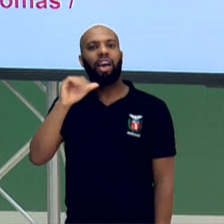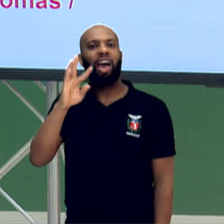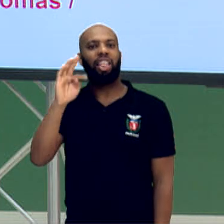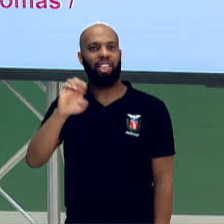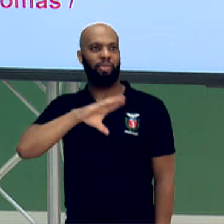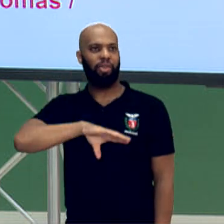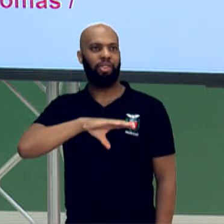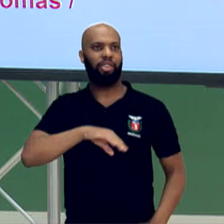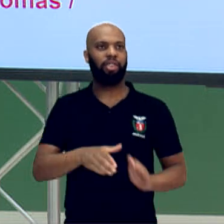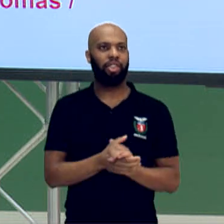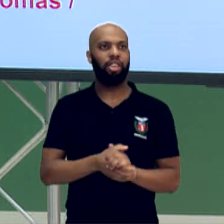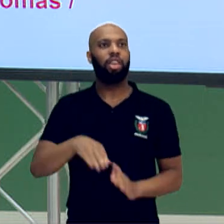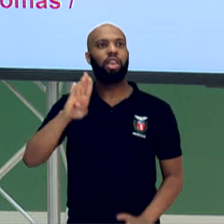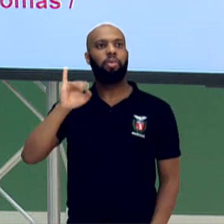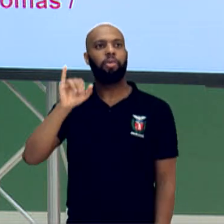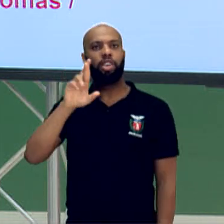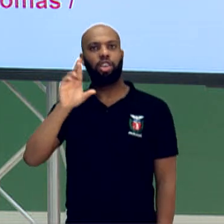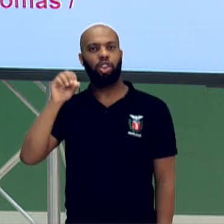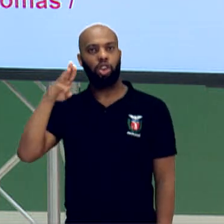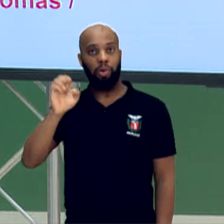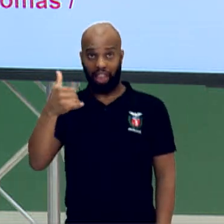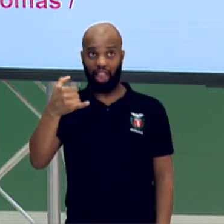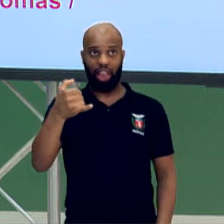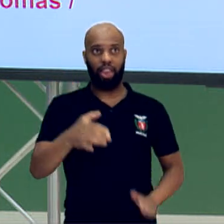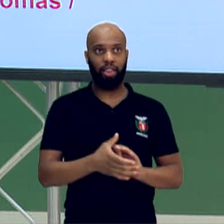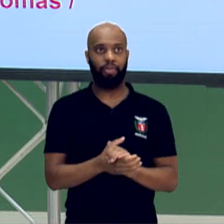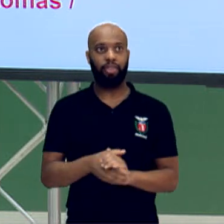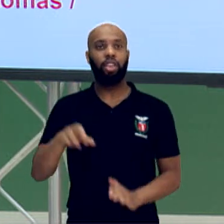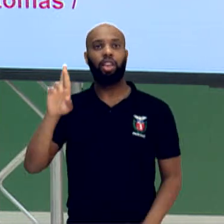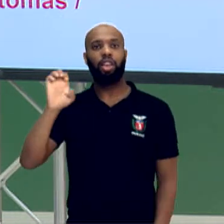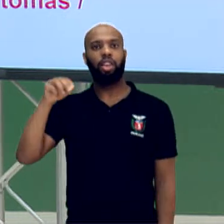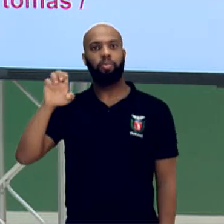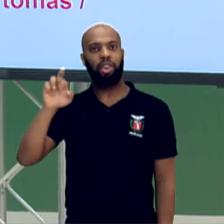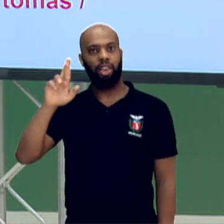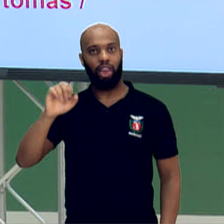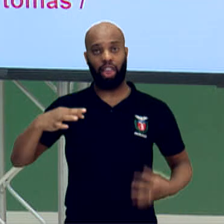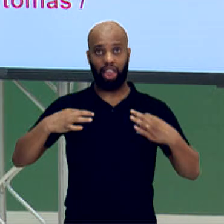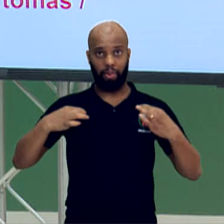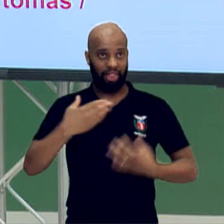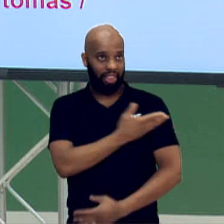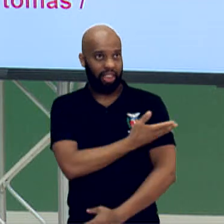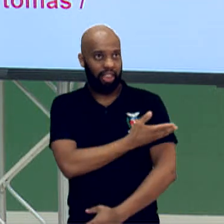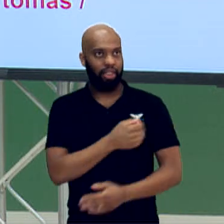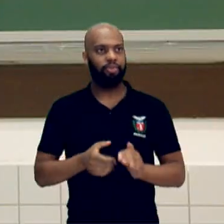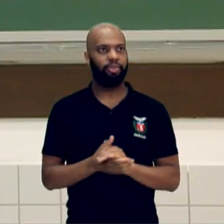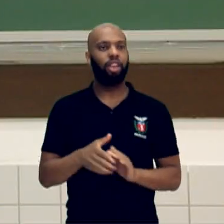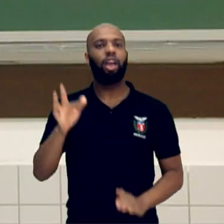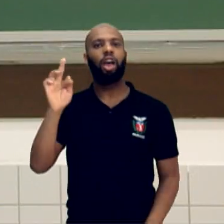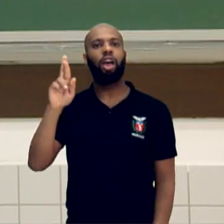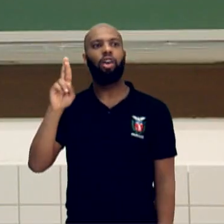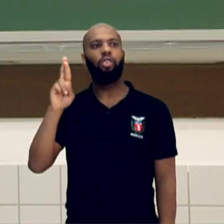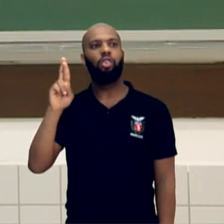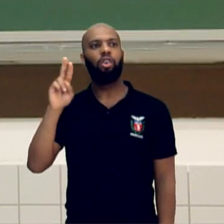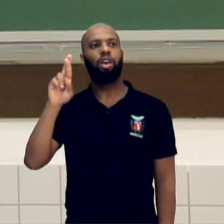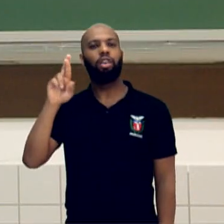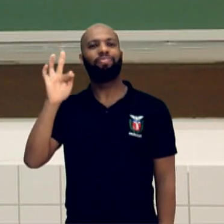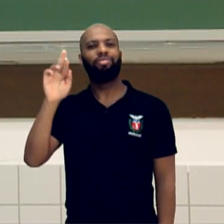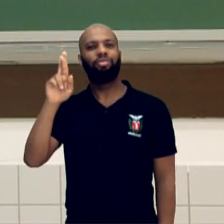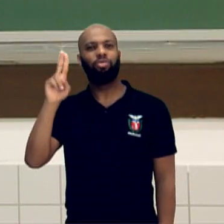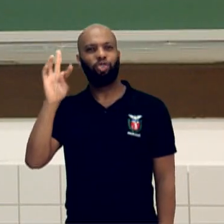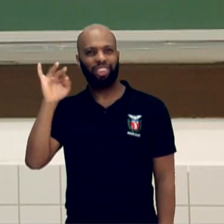palavrinha utilizada para caneta. Remera, camiseta. Frutilha, lembra dessa fruta?